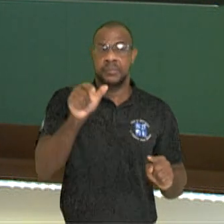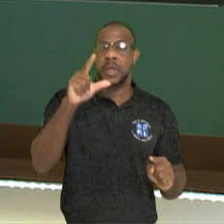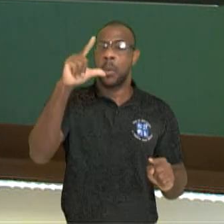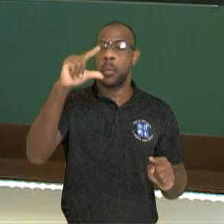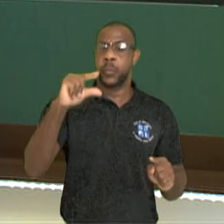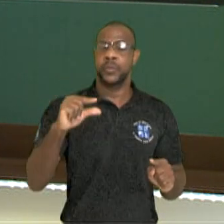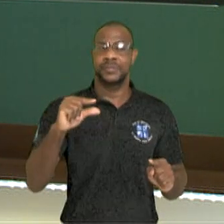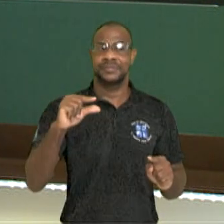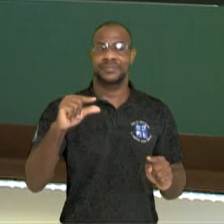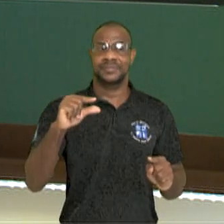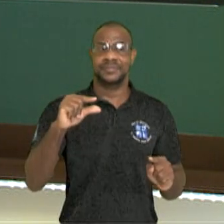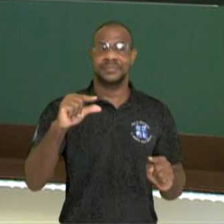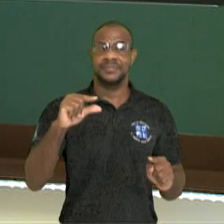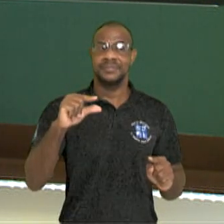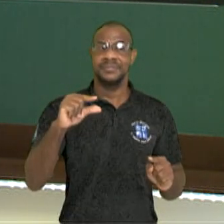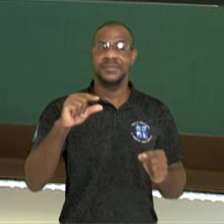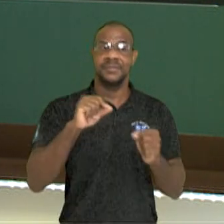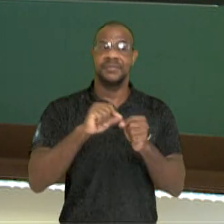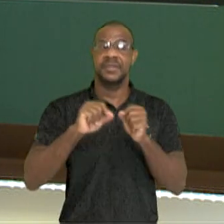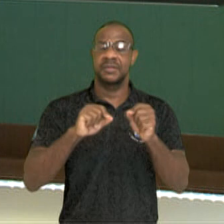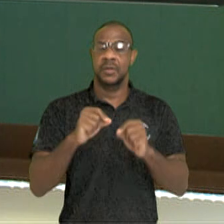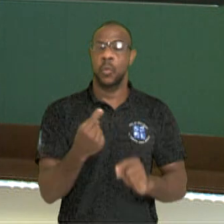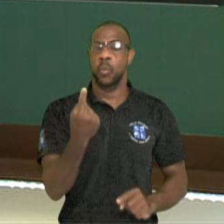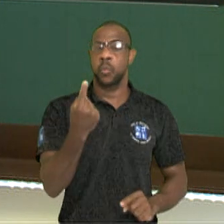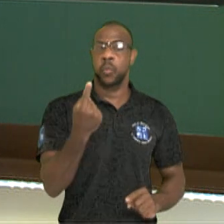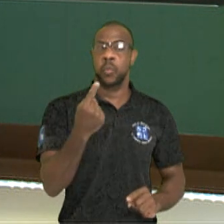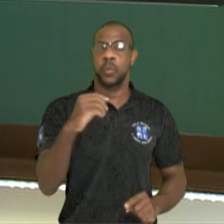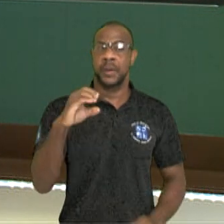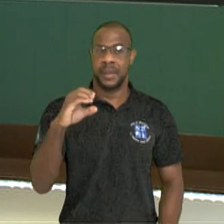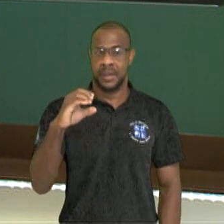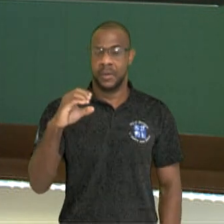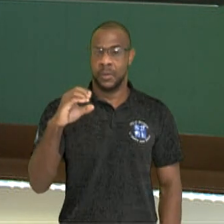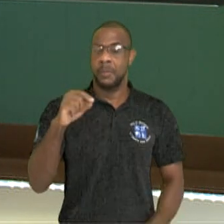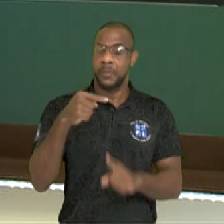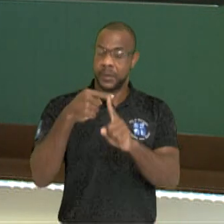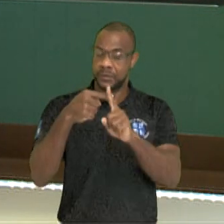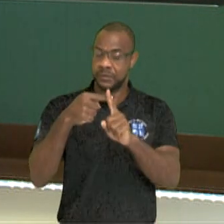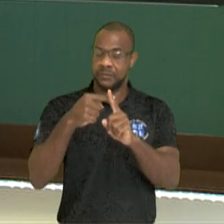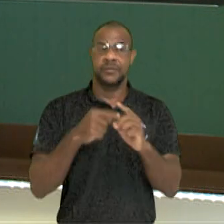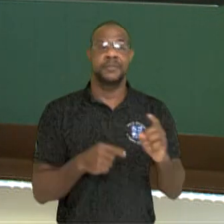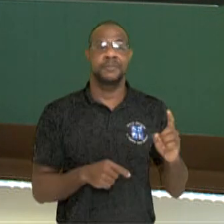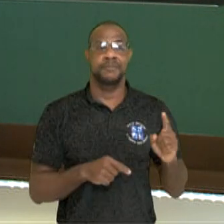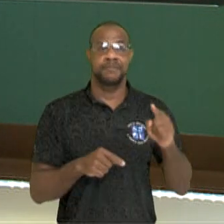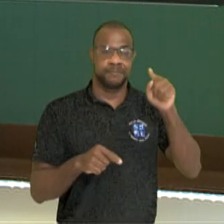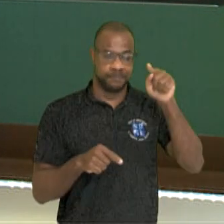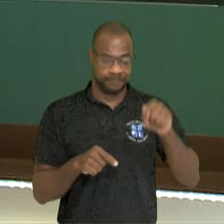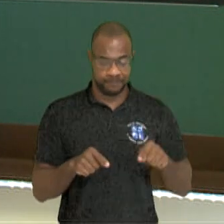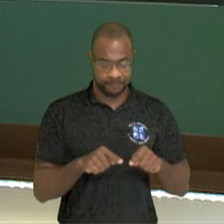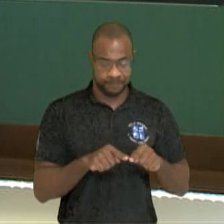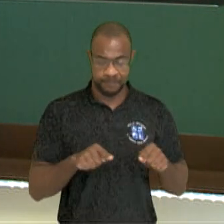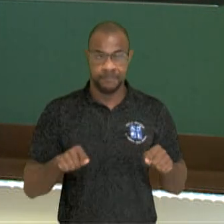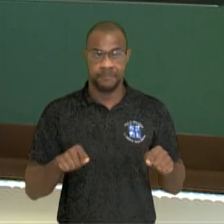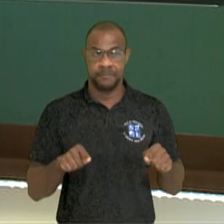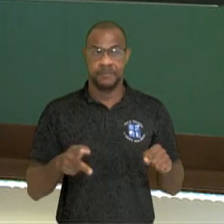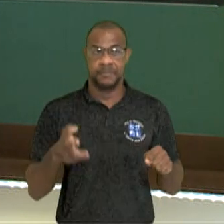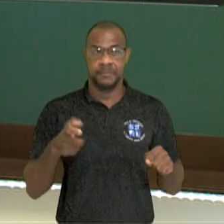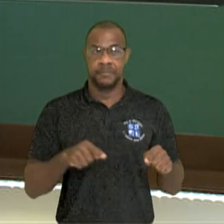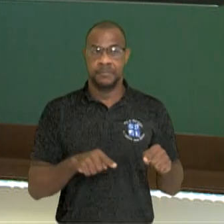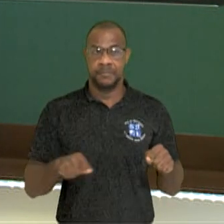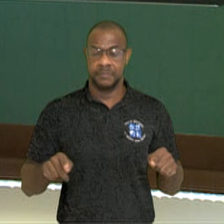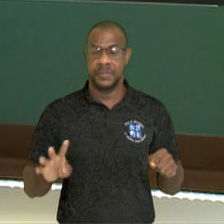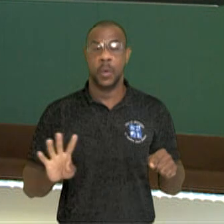diminuiu um pouquinho. Então, ela fez 1 grau positivo. Mas, se a gente for observar